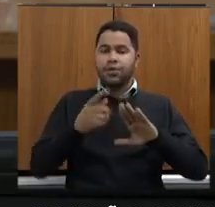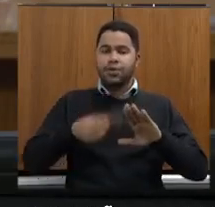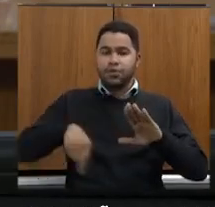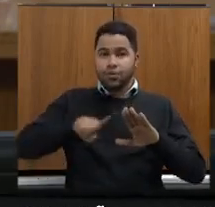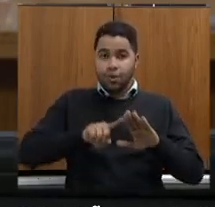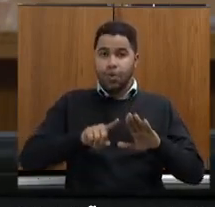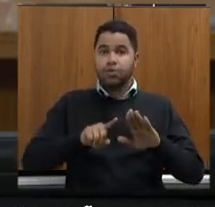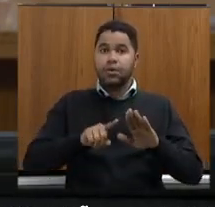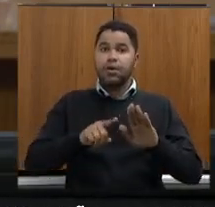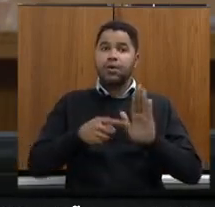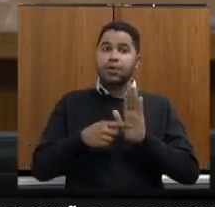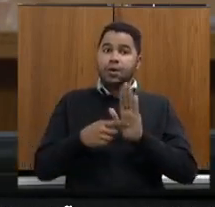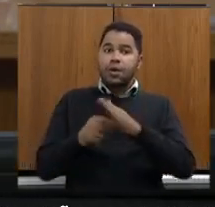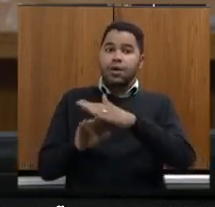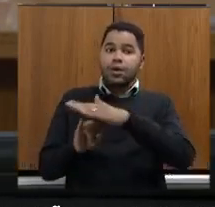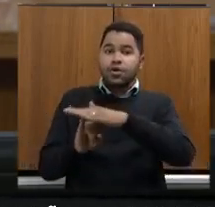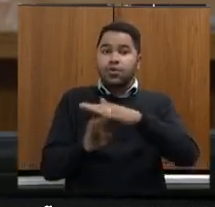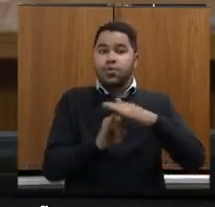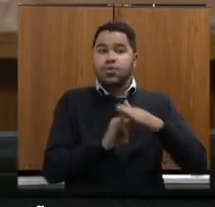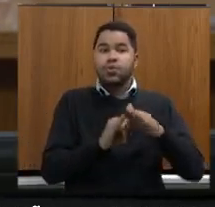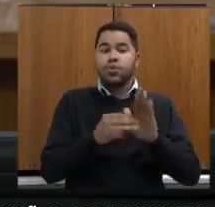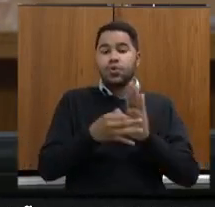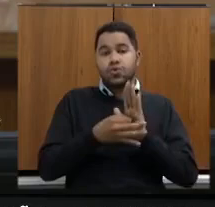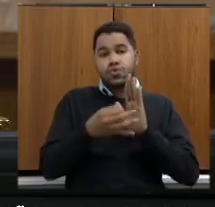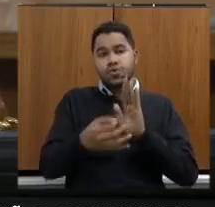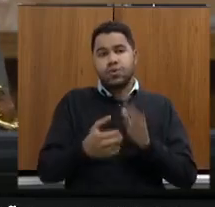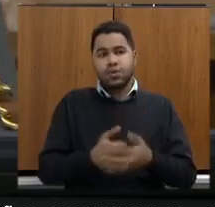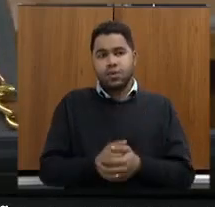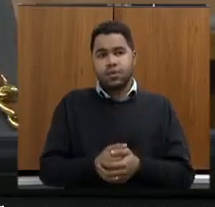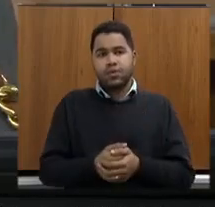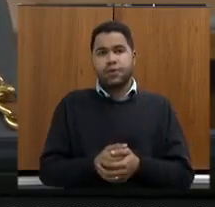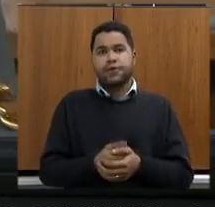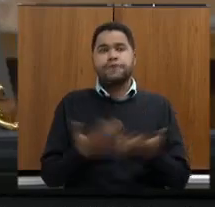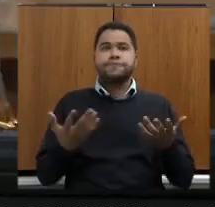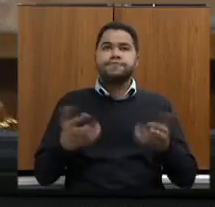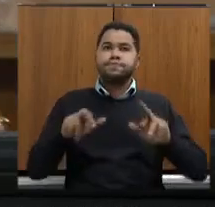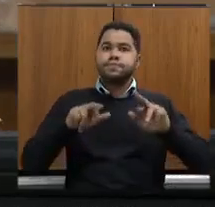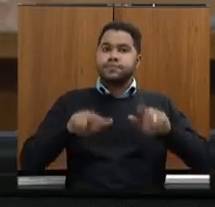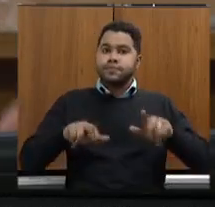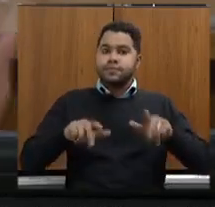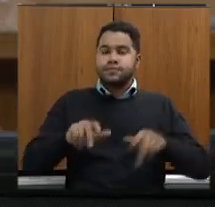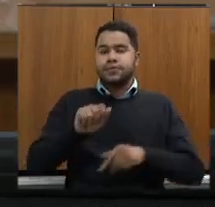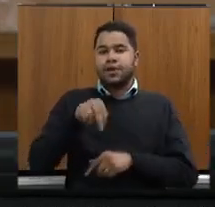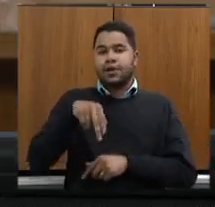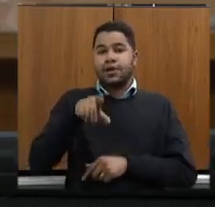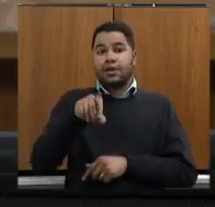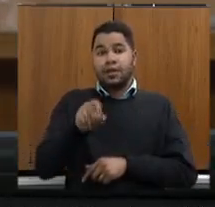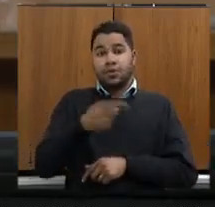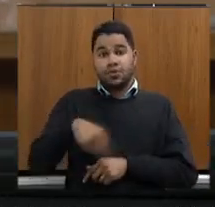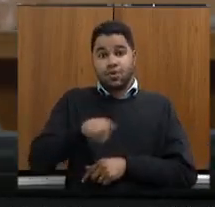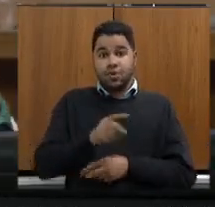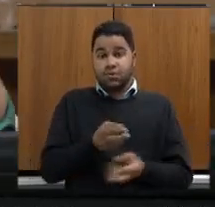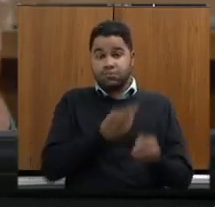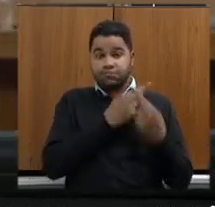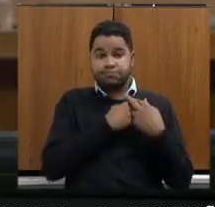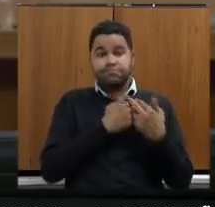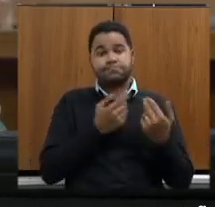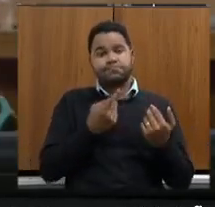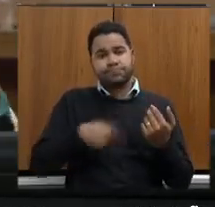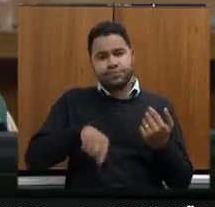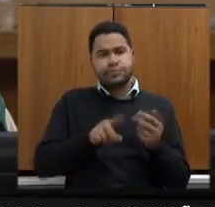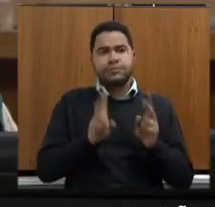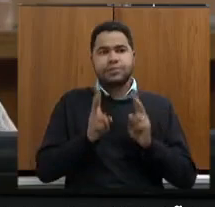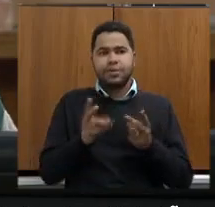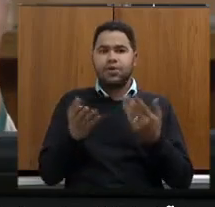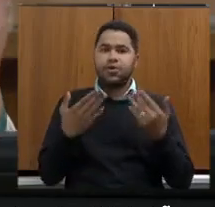a estas instituições essa sugestão que embora não seja um anexo que é da nossa responsabilidade nós obviamente